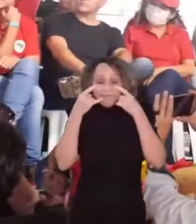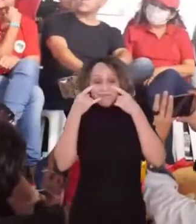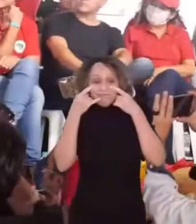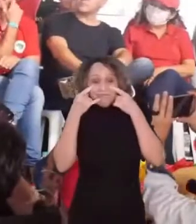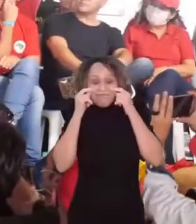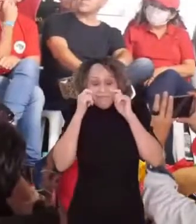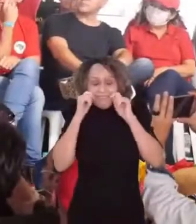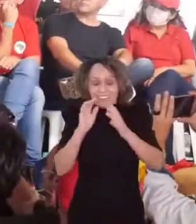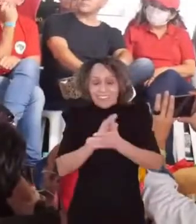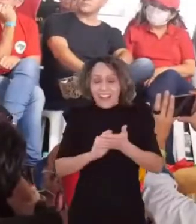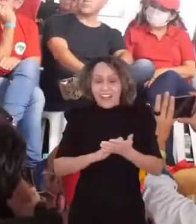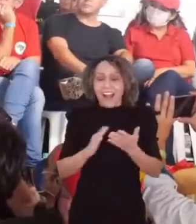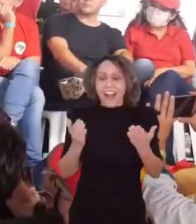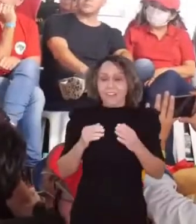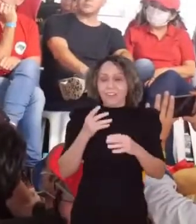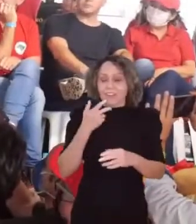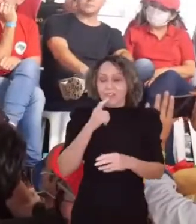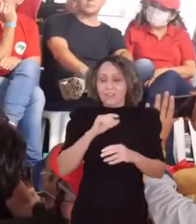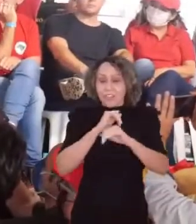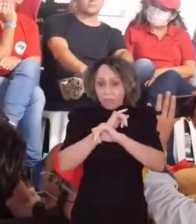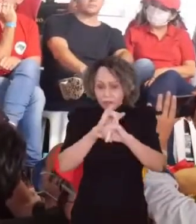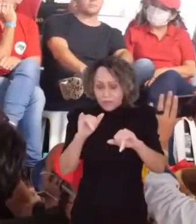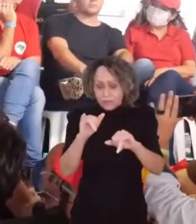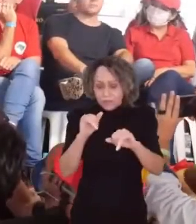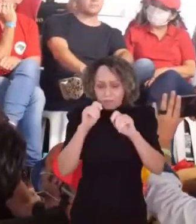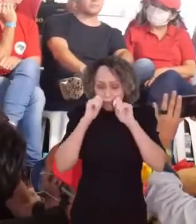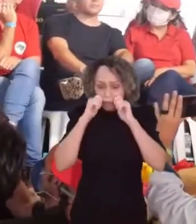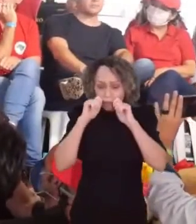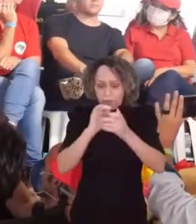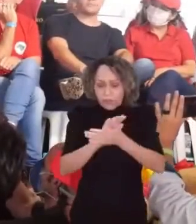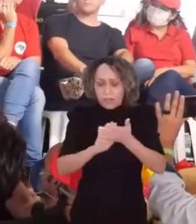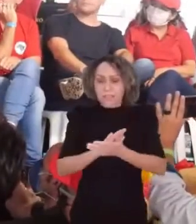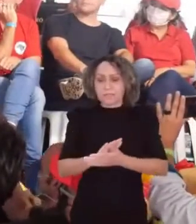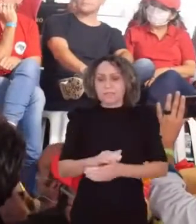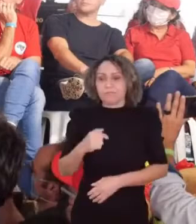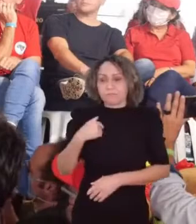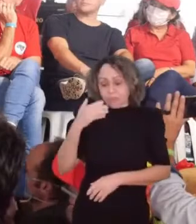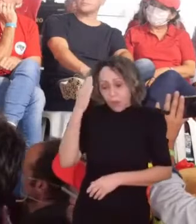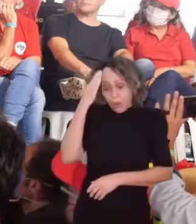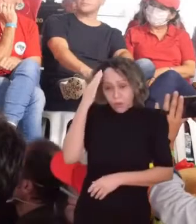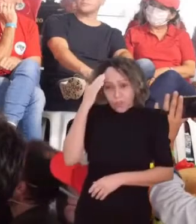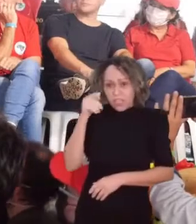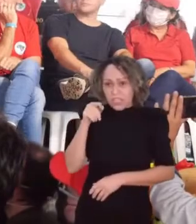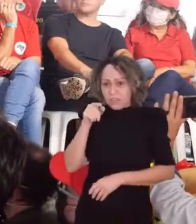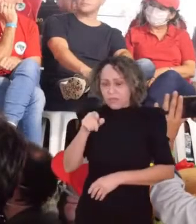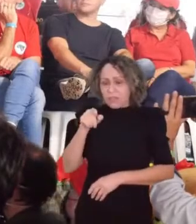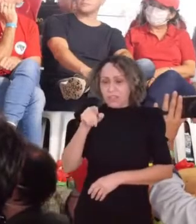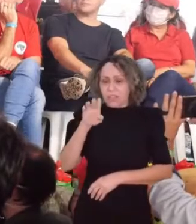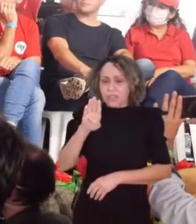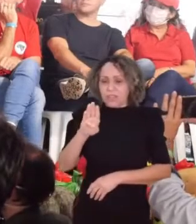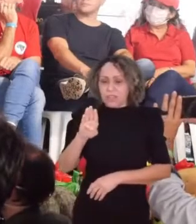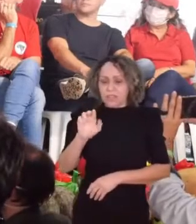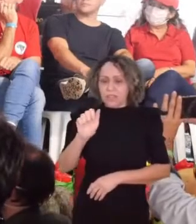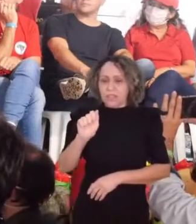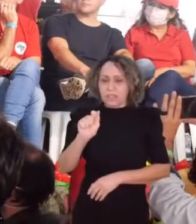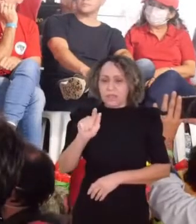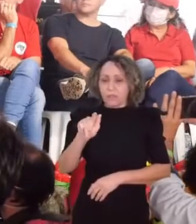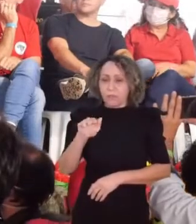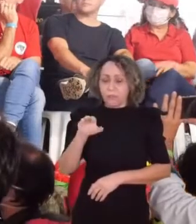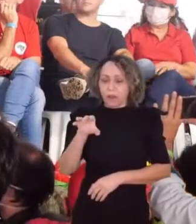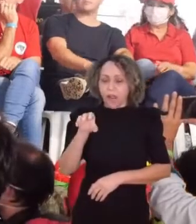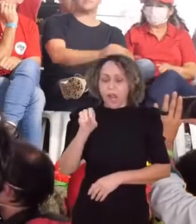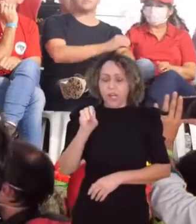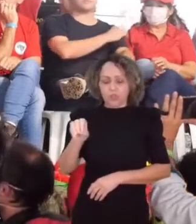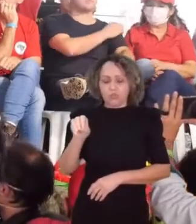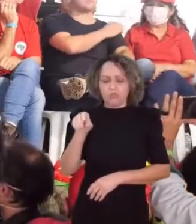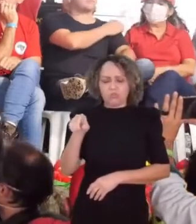eu sei o herói que você foi na coordenação. Não dito por alguém do Sem Terra, dito por todas as